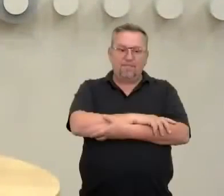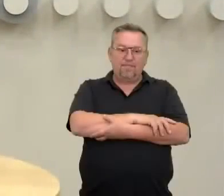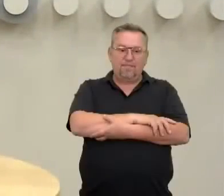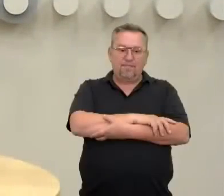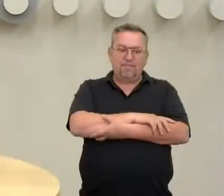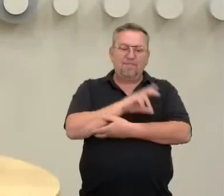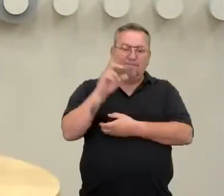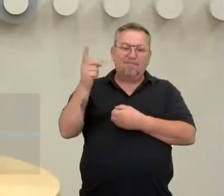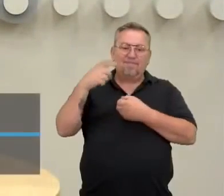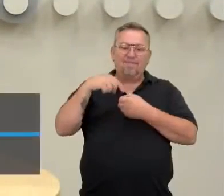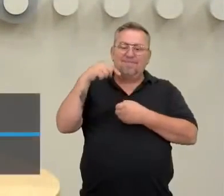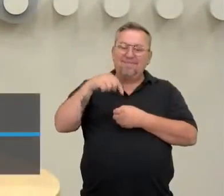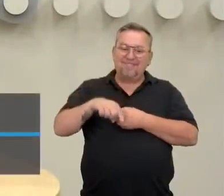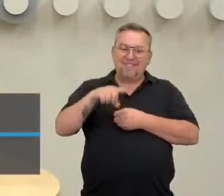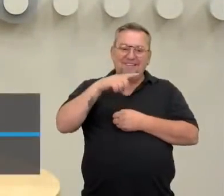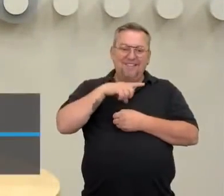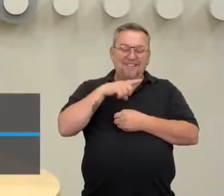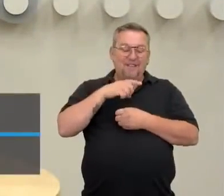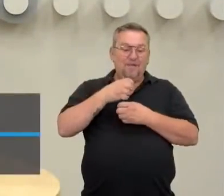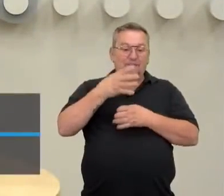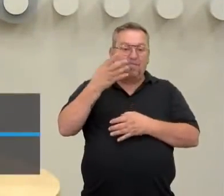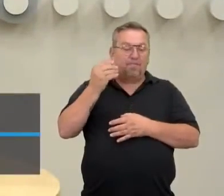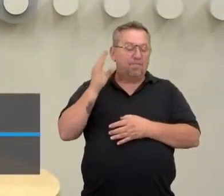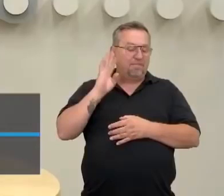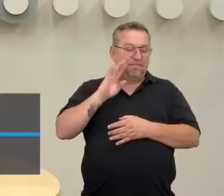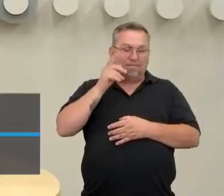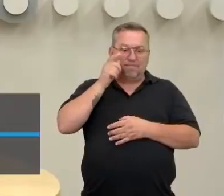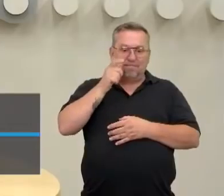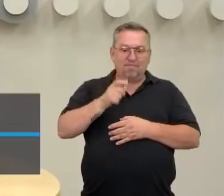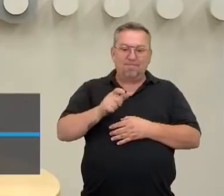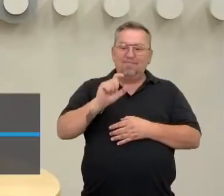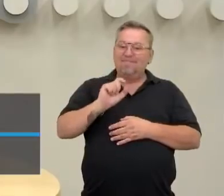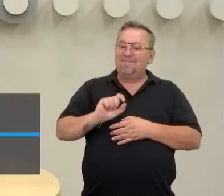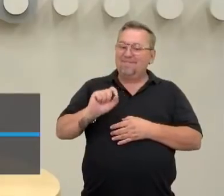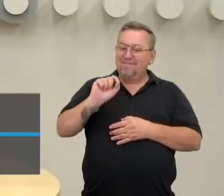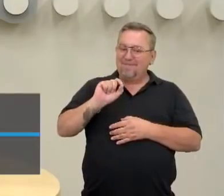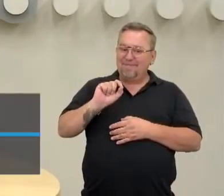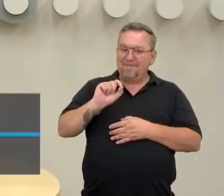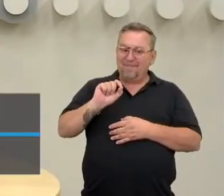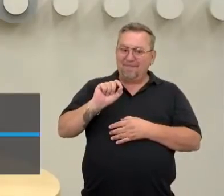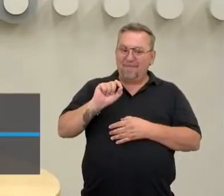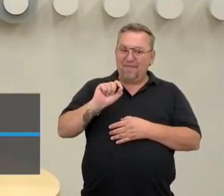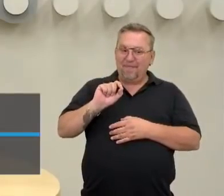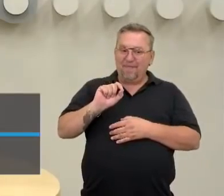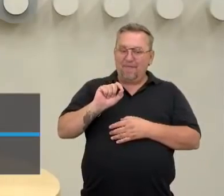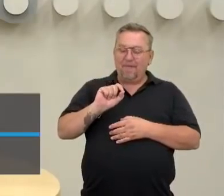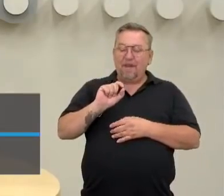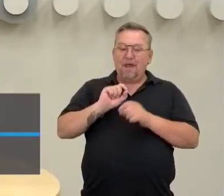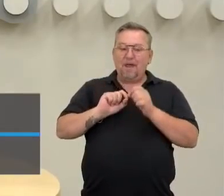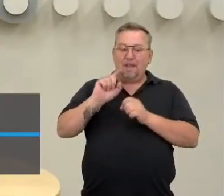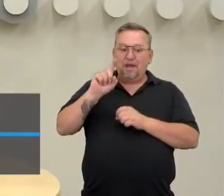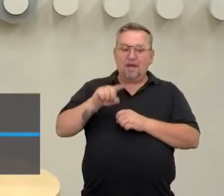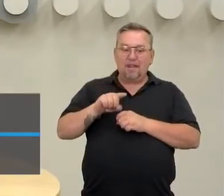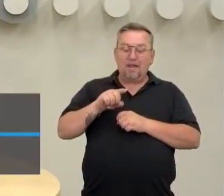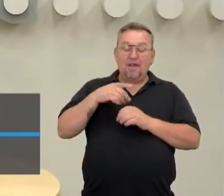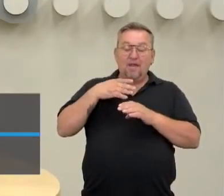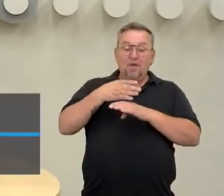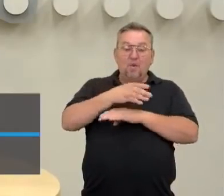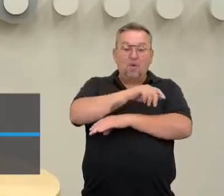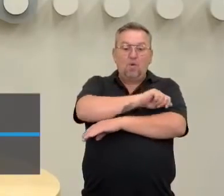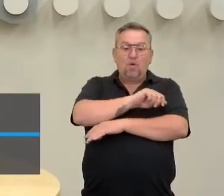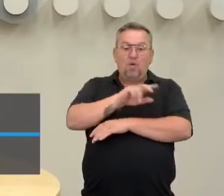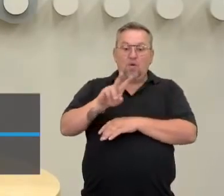Olha só, gente, voltando aqui, né, nós temos uma interação muito interessante aqui, né, que a gente vai citar, que é justamente a interação do